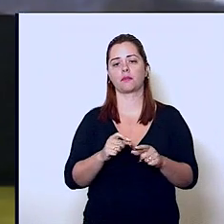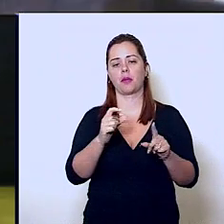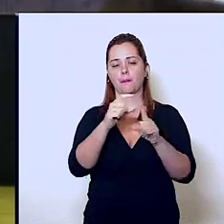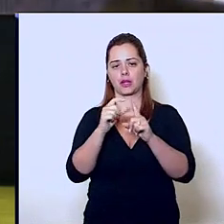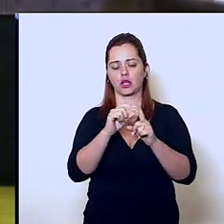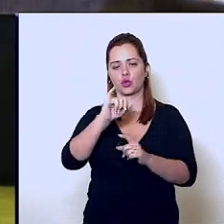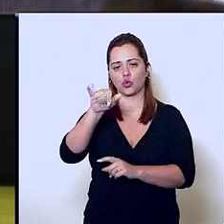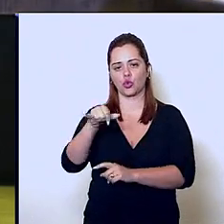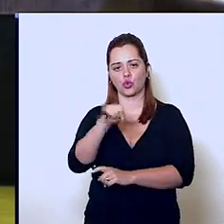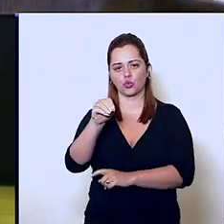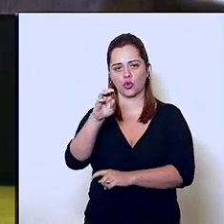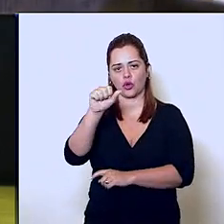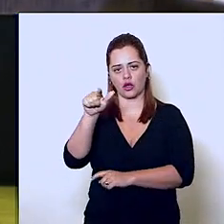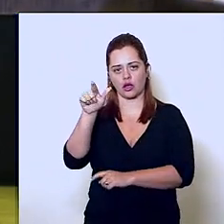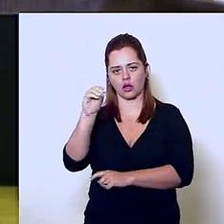Estado da Cidadania.